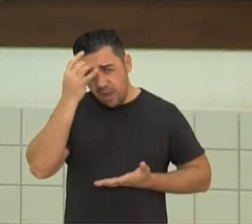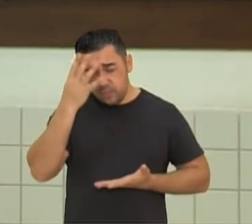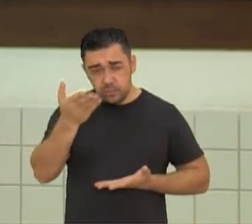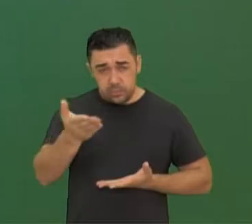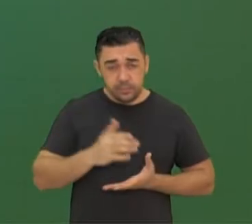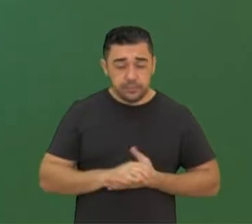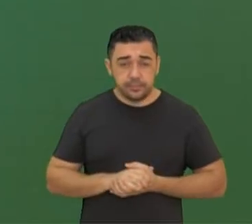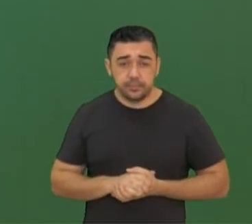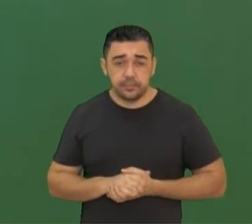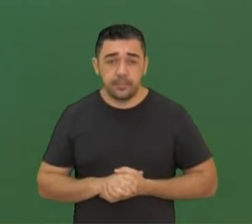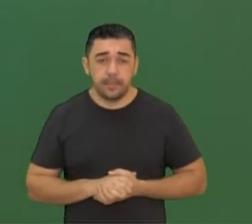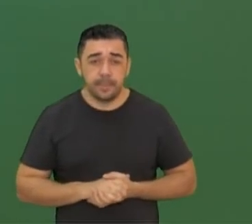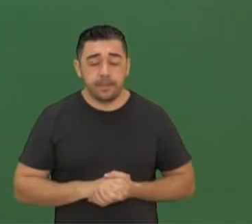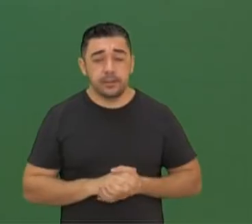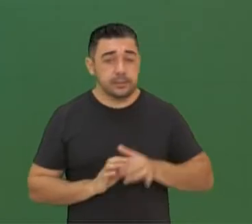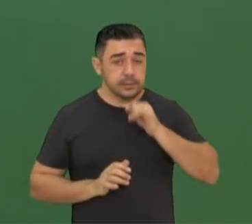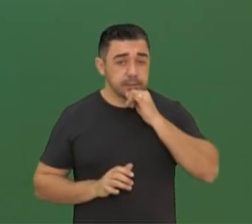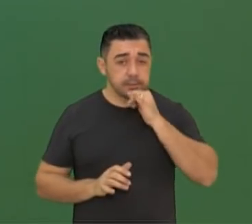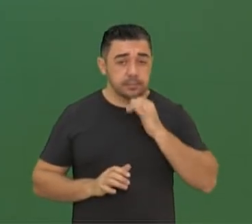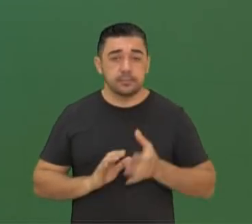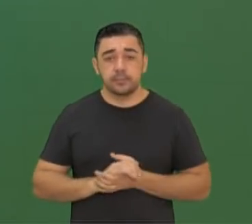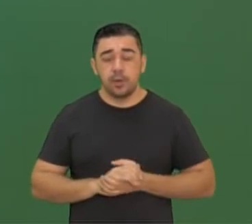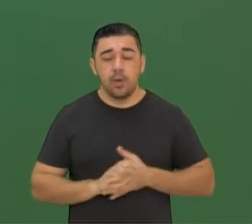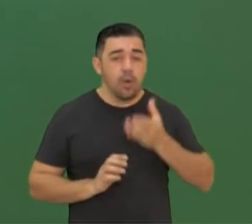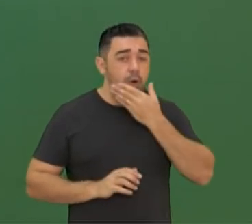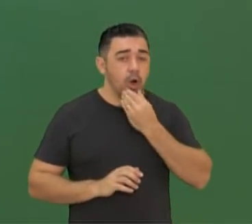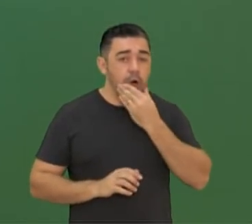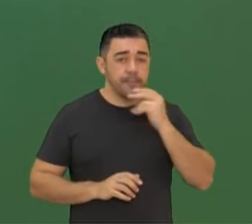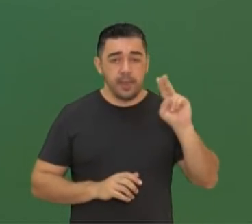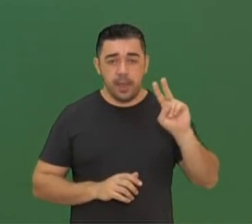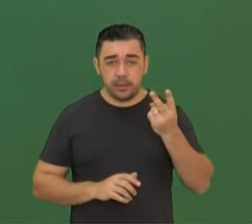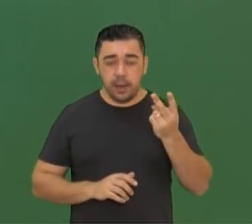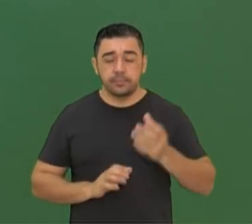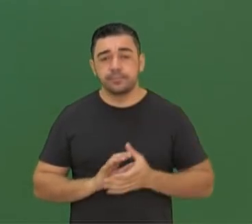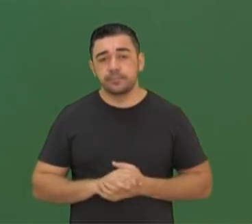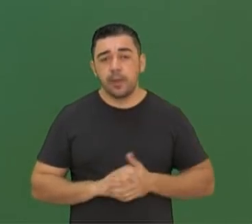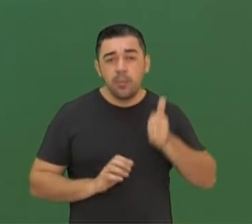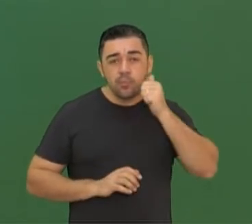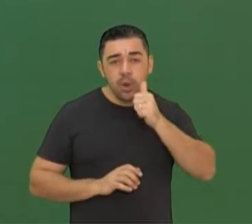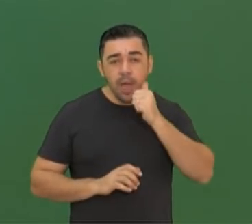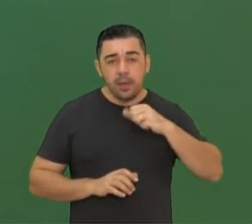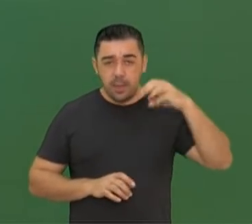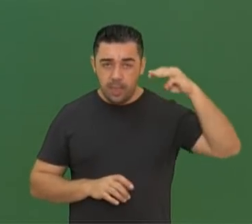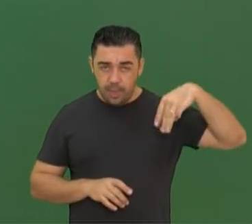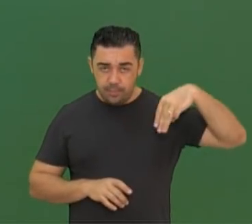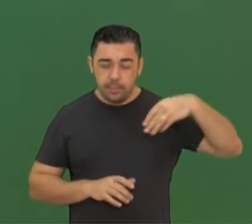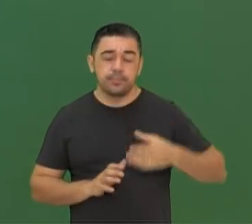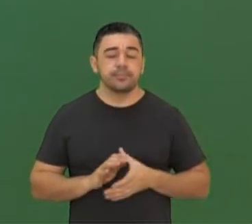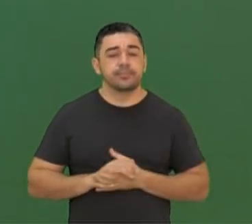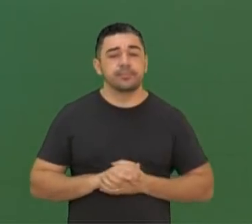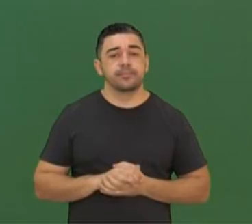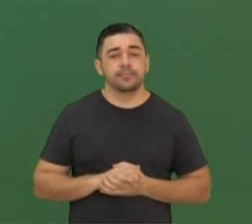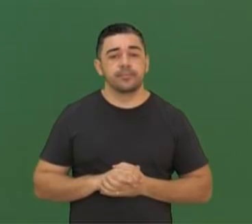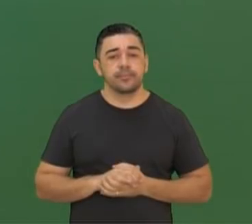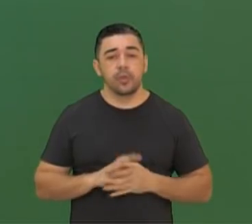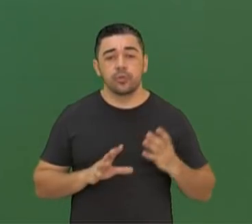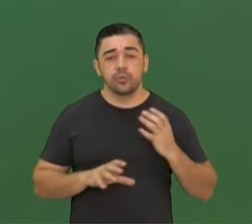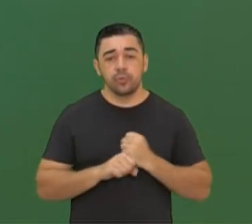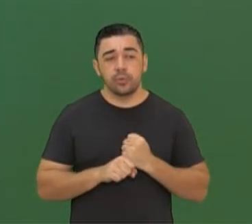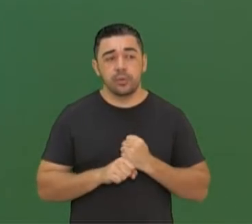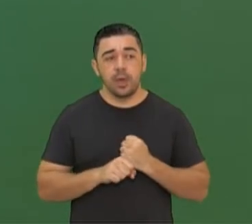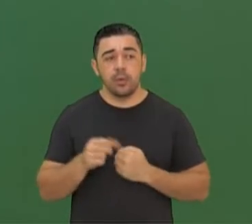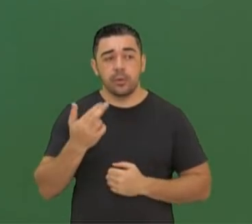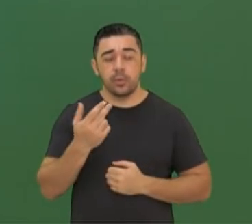só. Se eu usar H para homem, mais M para mulher, para a quantidade de mulheres, o total disso vai